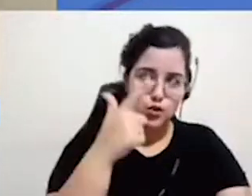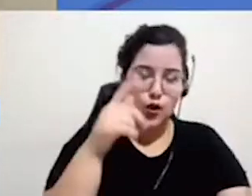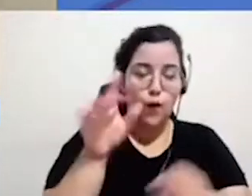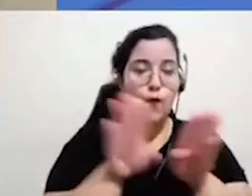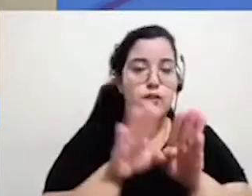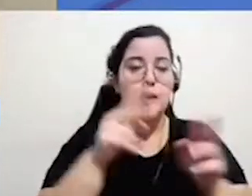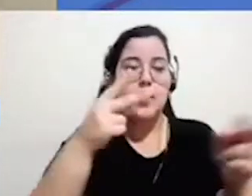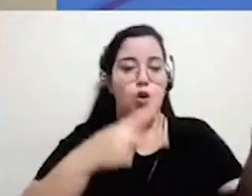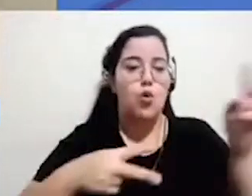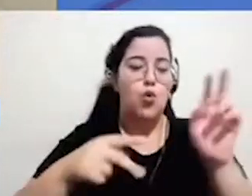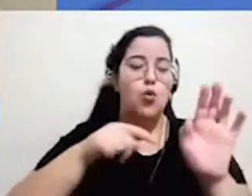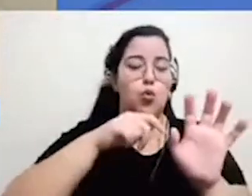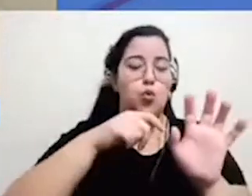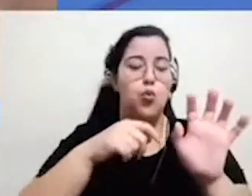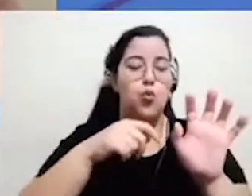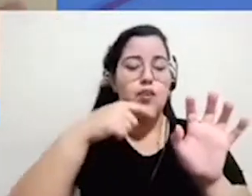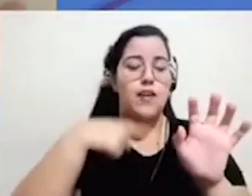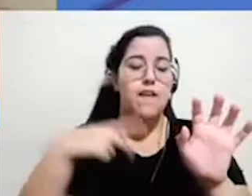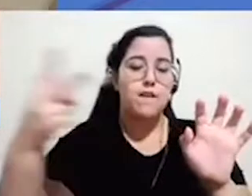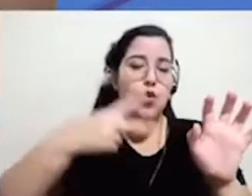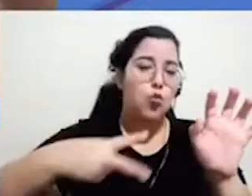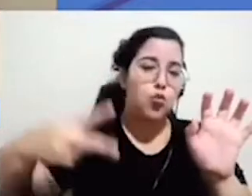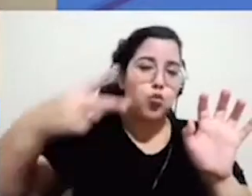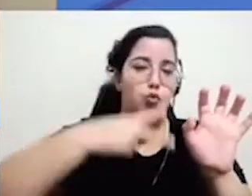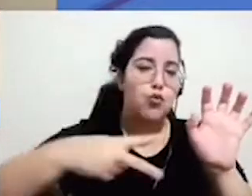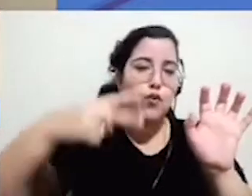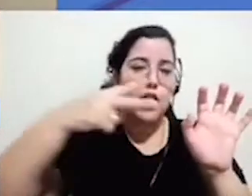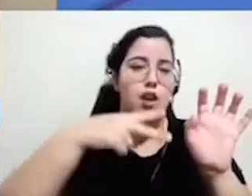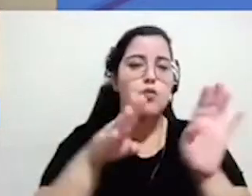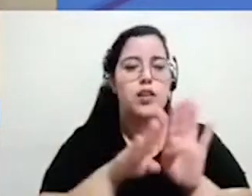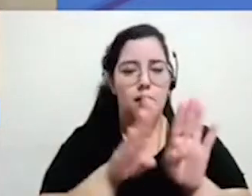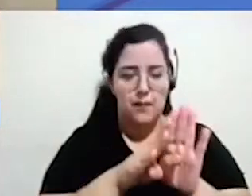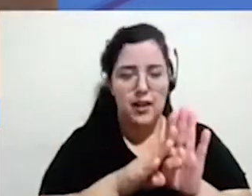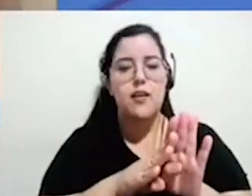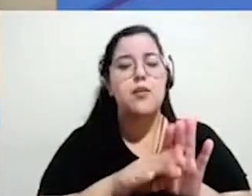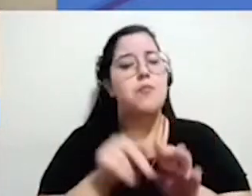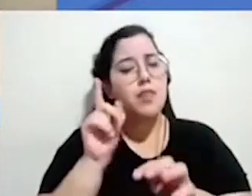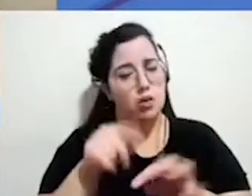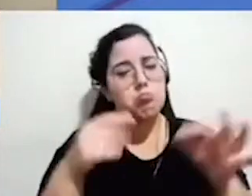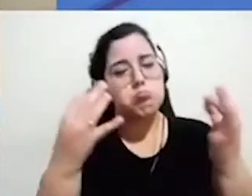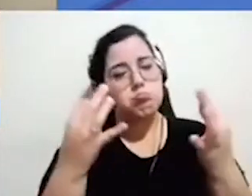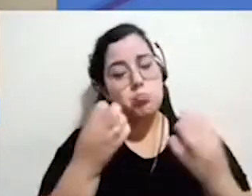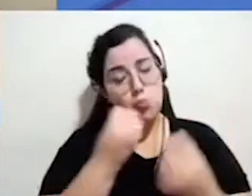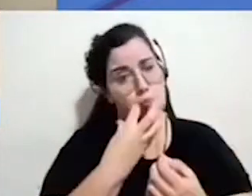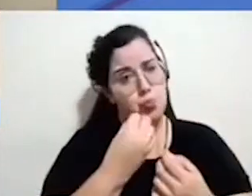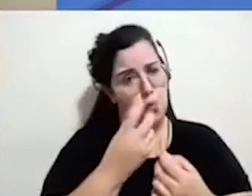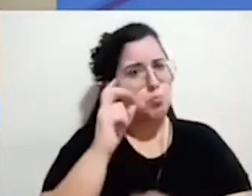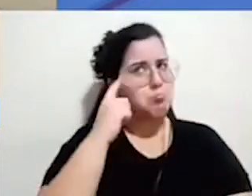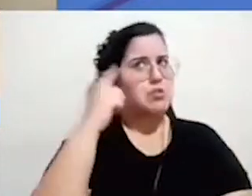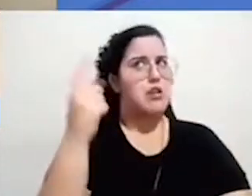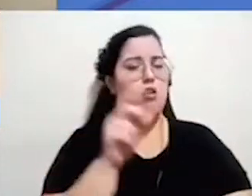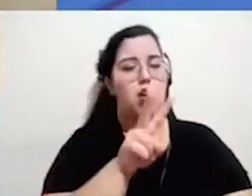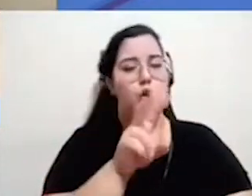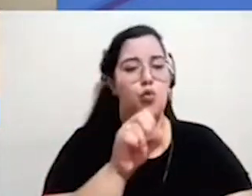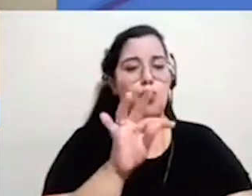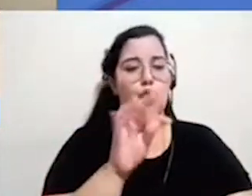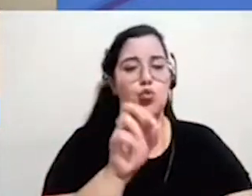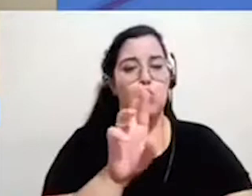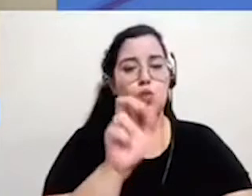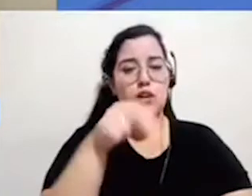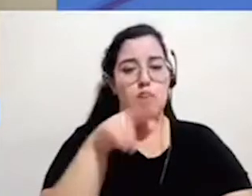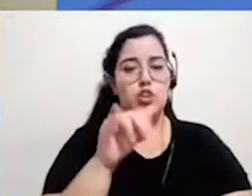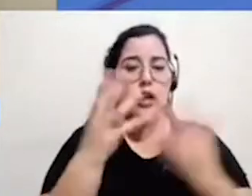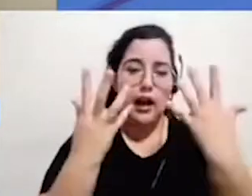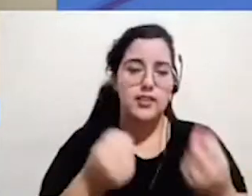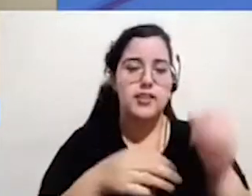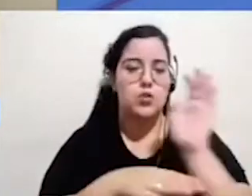vista desta forma. Então, faz todo sentido, né? A Votorantim ajudar a Secretaria da